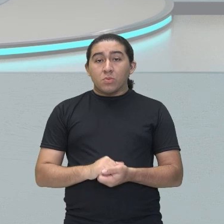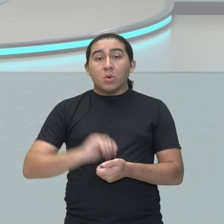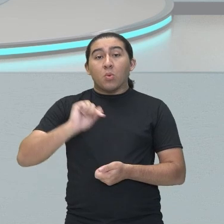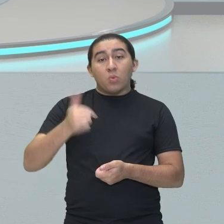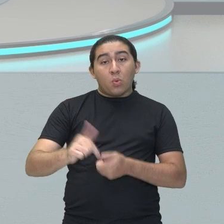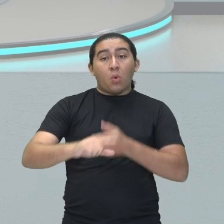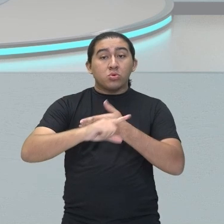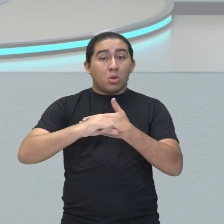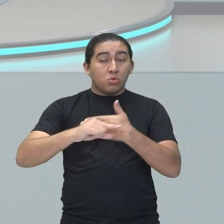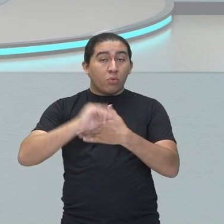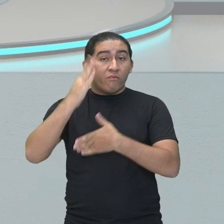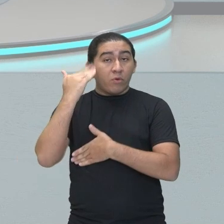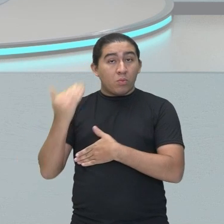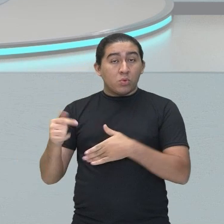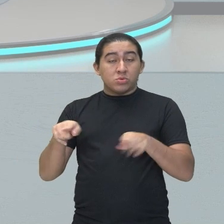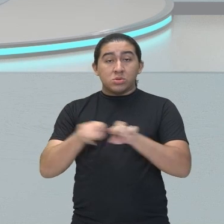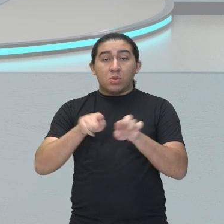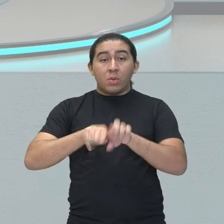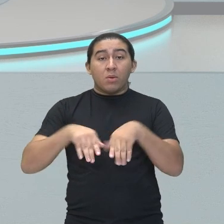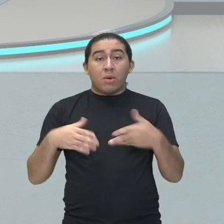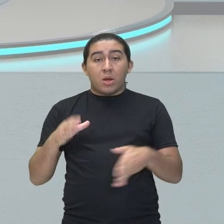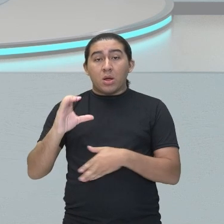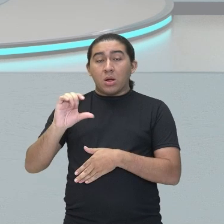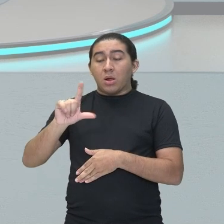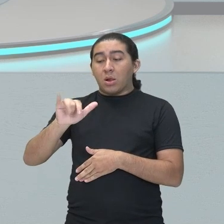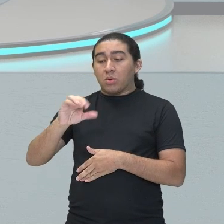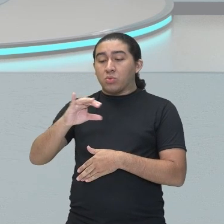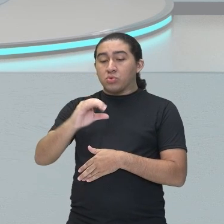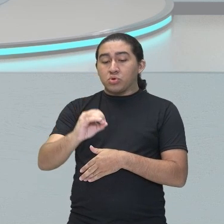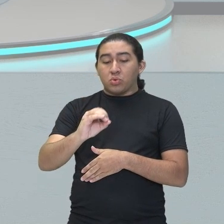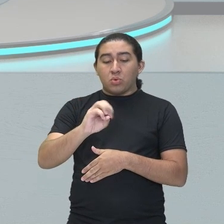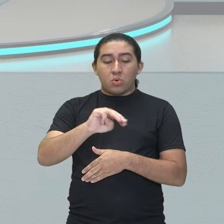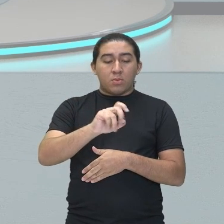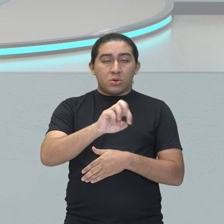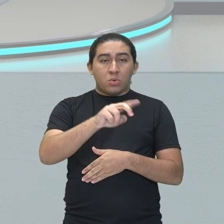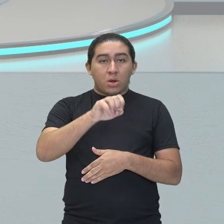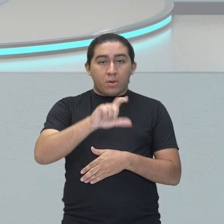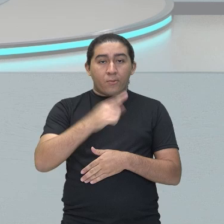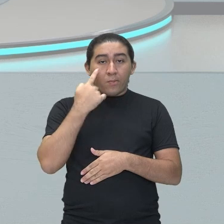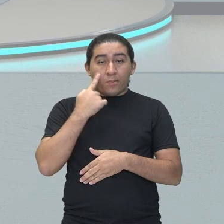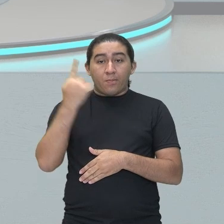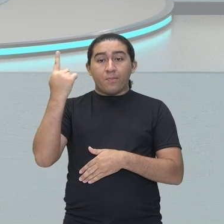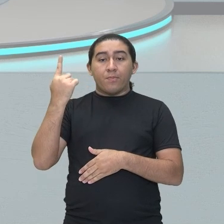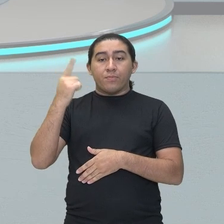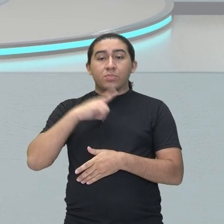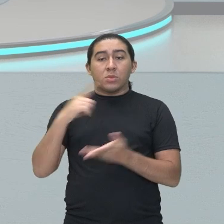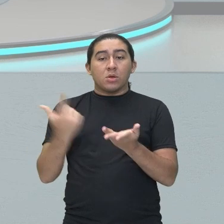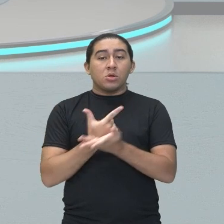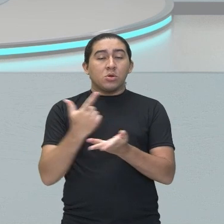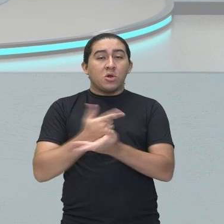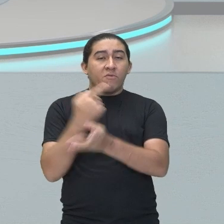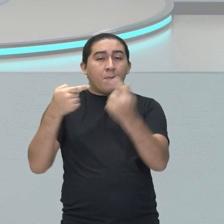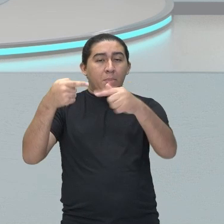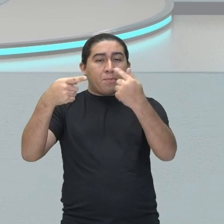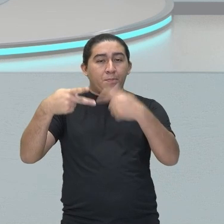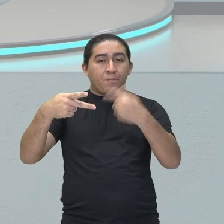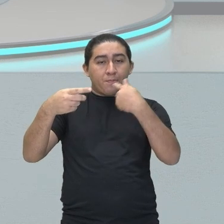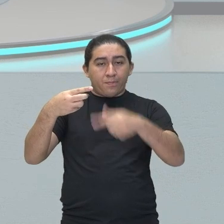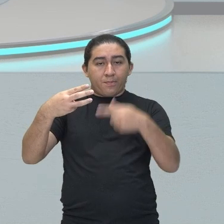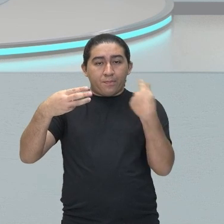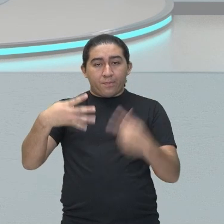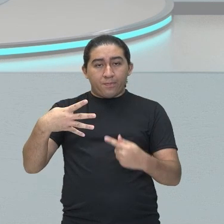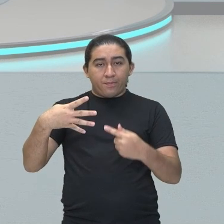marcou bastante o arcadismo, foi Cláudio Manuel da Costa. Culto métrico, minúsculo